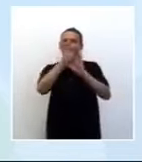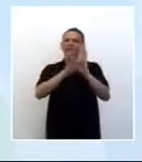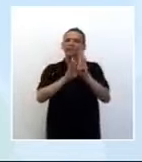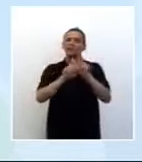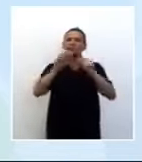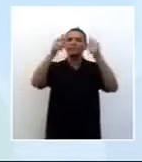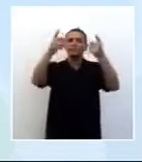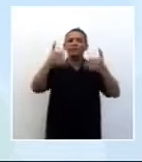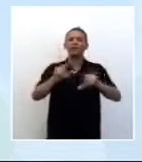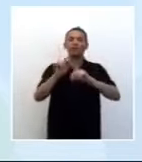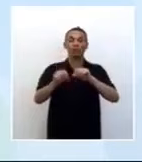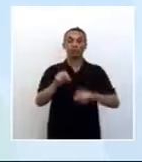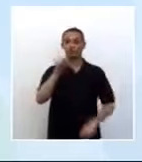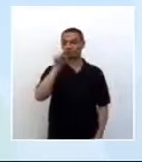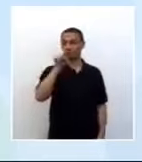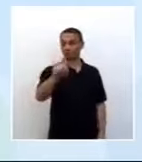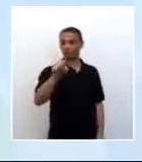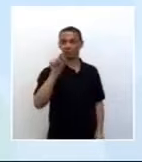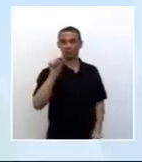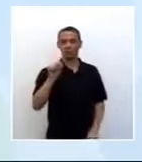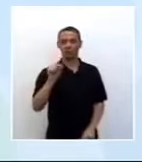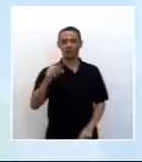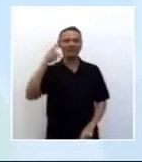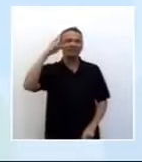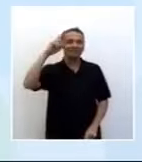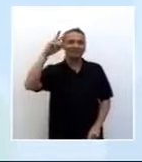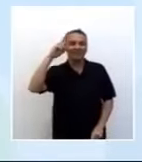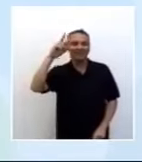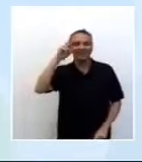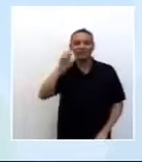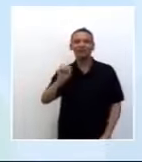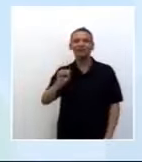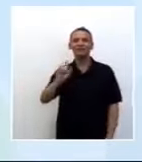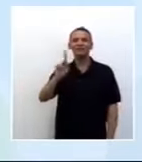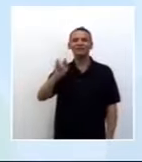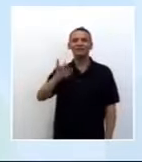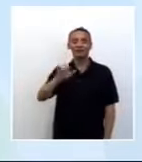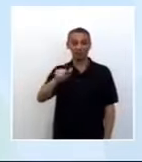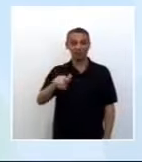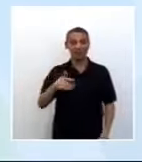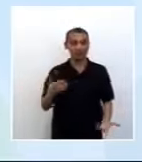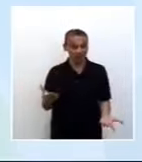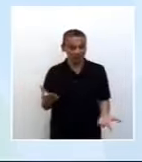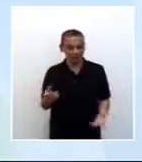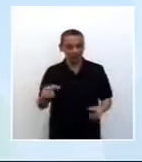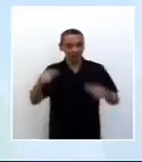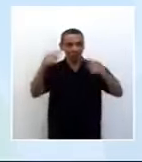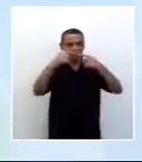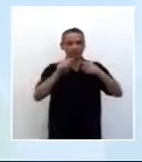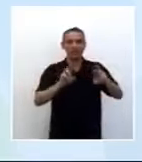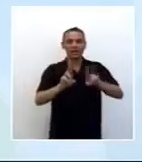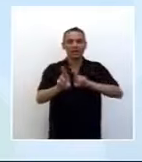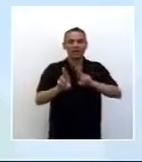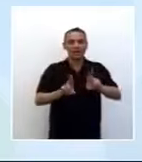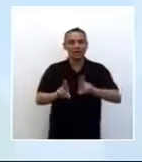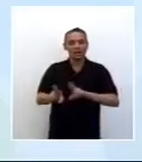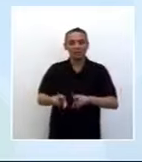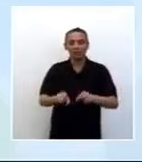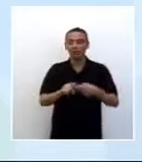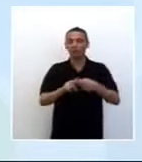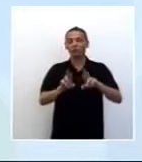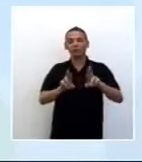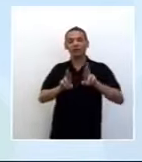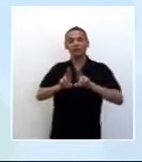então você vai fazer o que você vai usar as estratégias do esqui me só que agora você vai responder dando